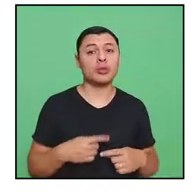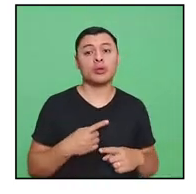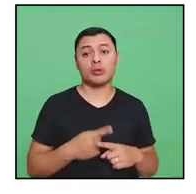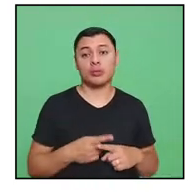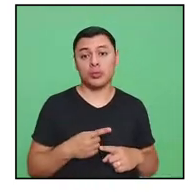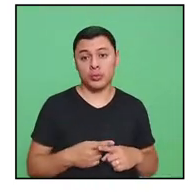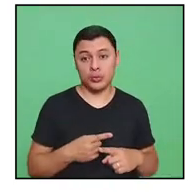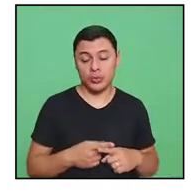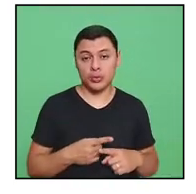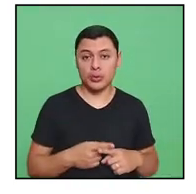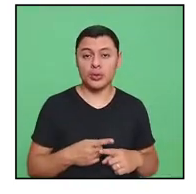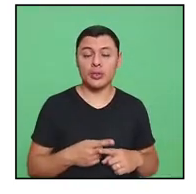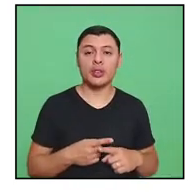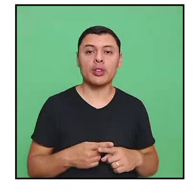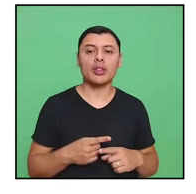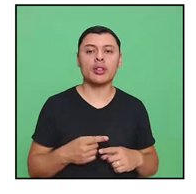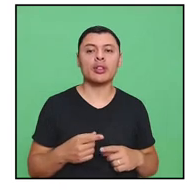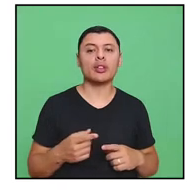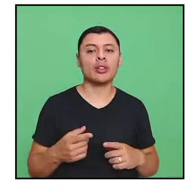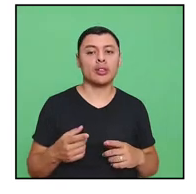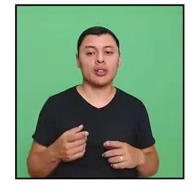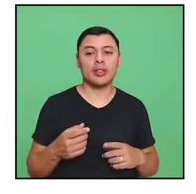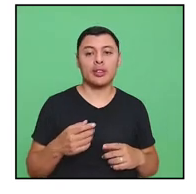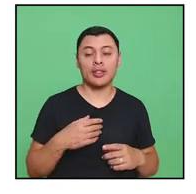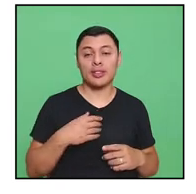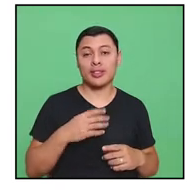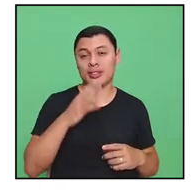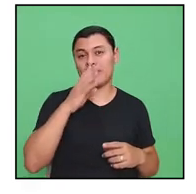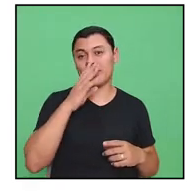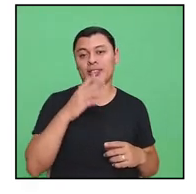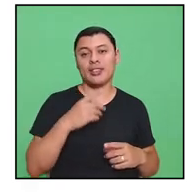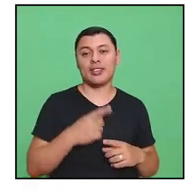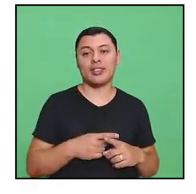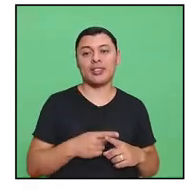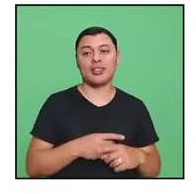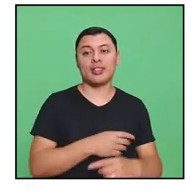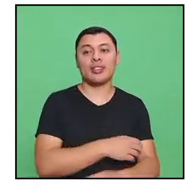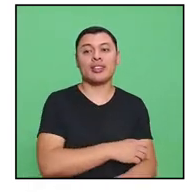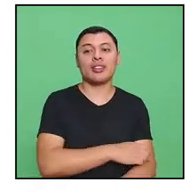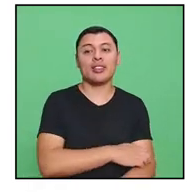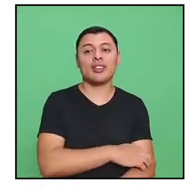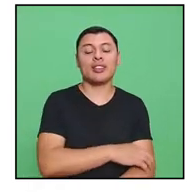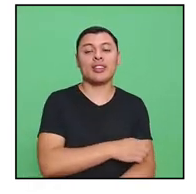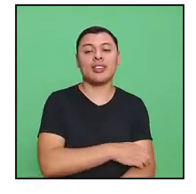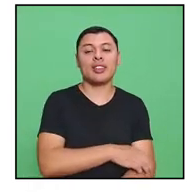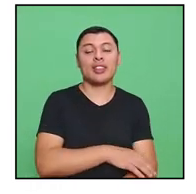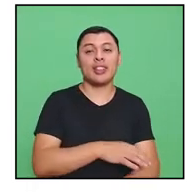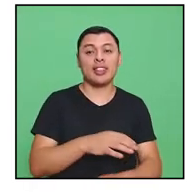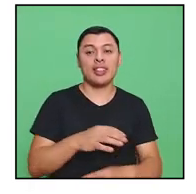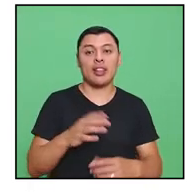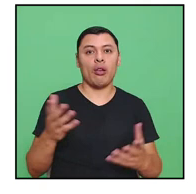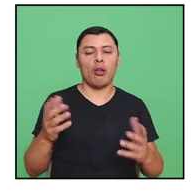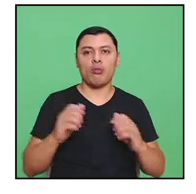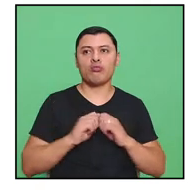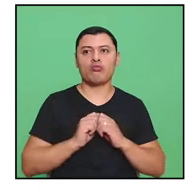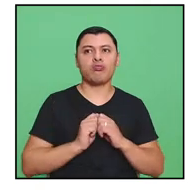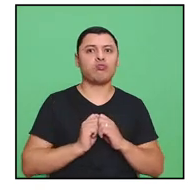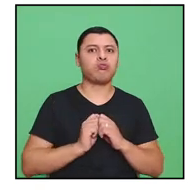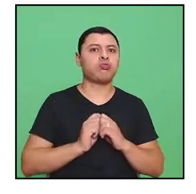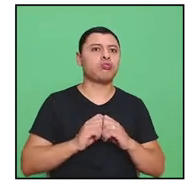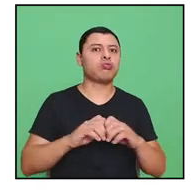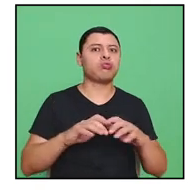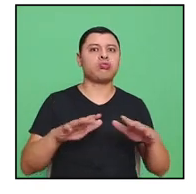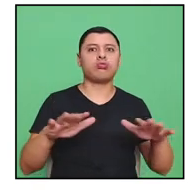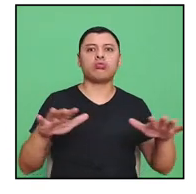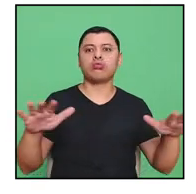que é curioso também como, de repente, por conta desse boom, esse boom